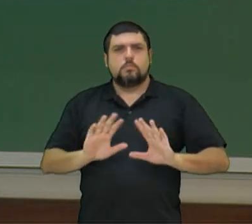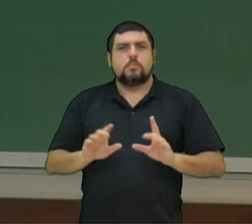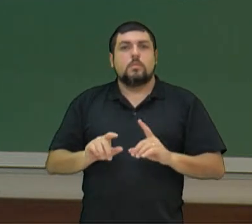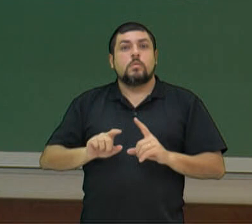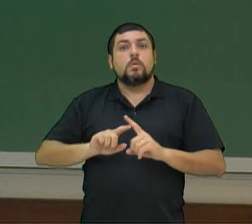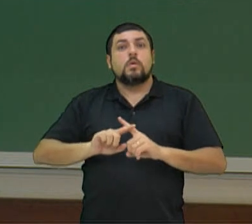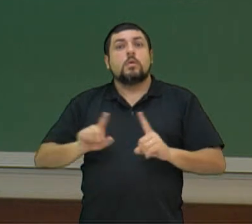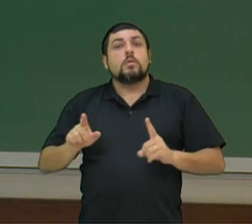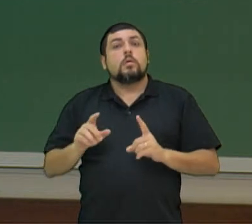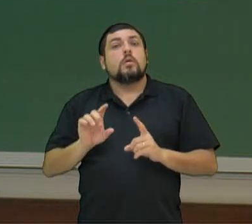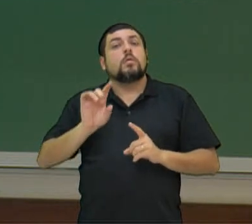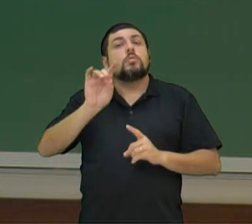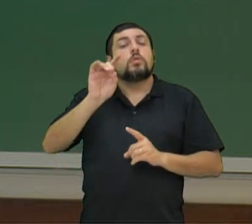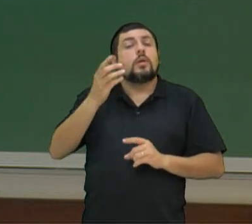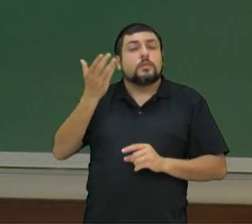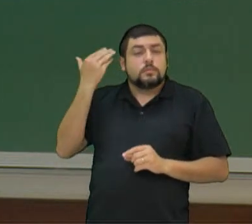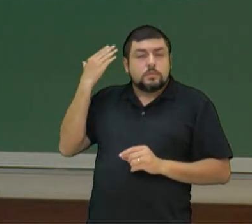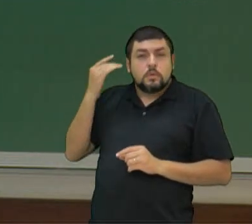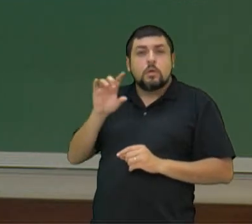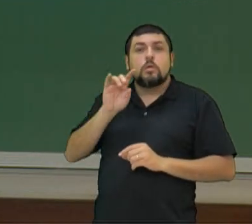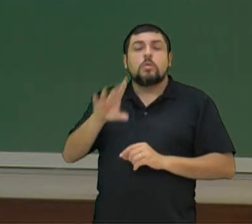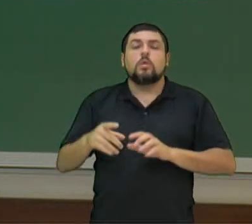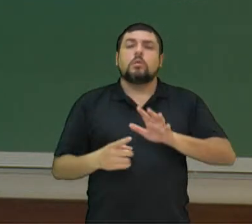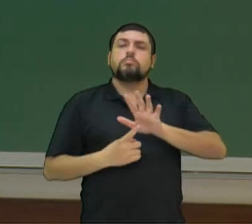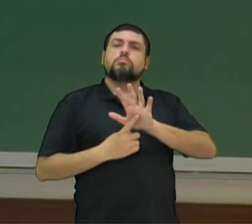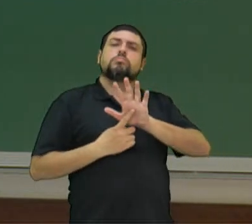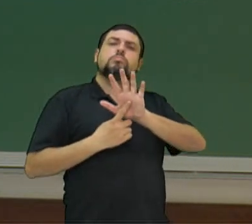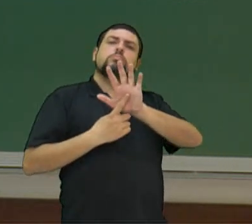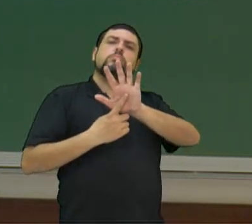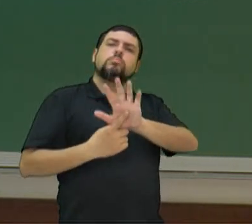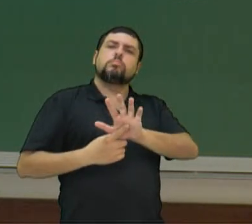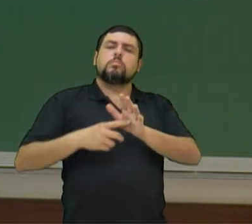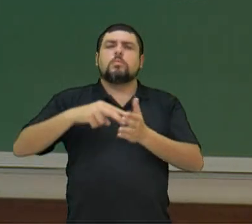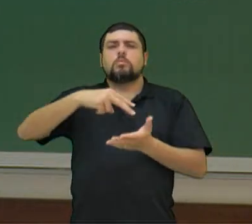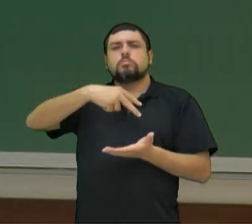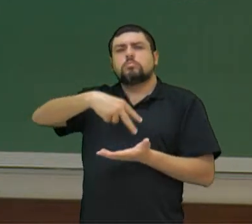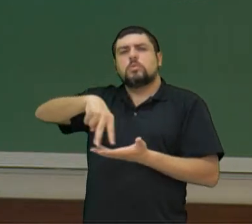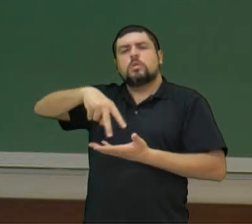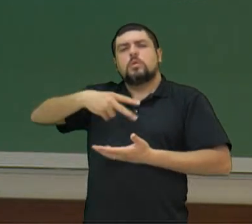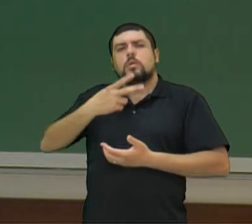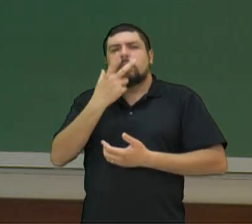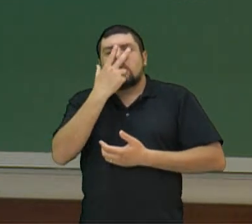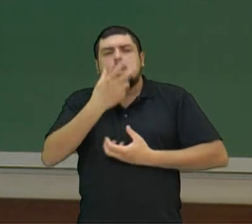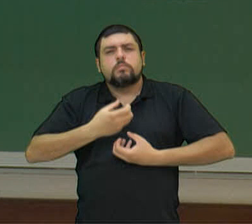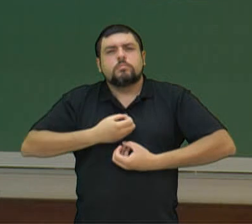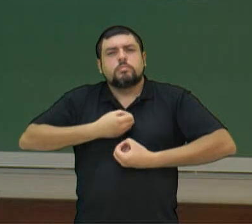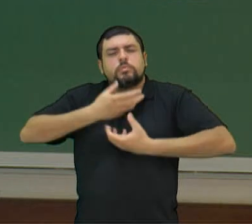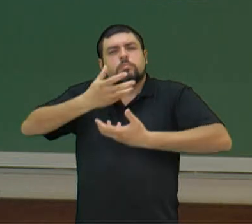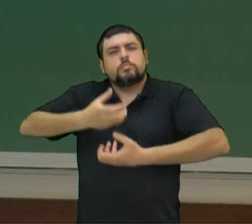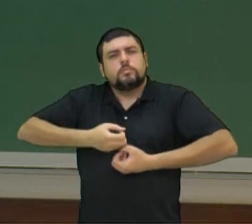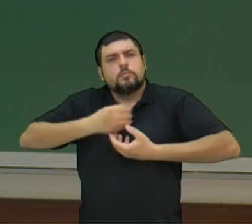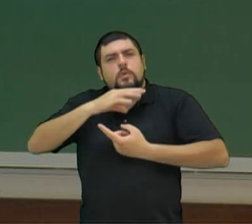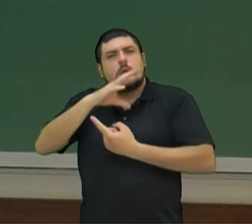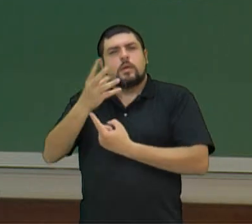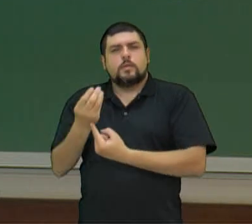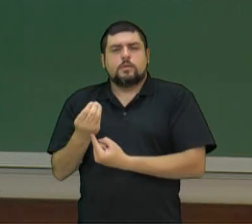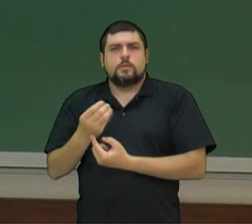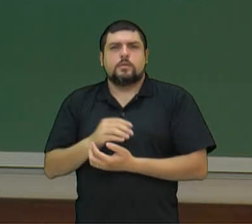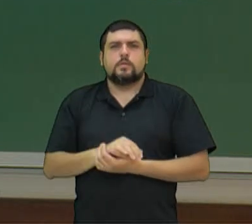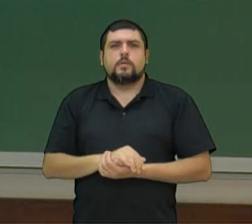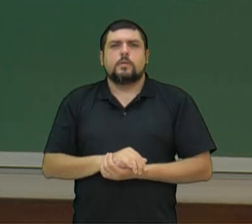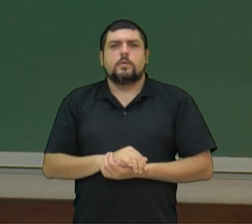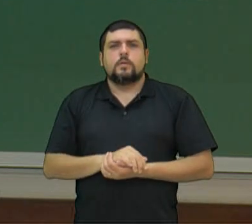uma apresentação artística, né? Uma expressão de arte.